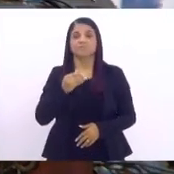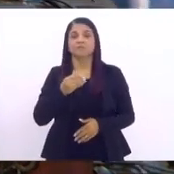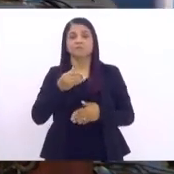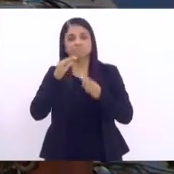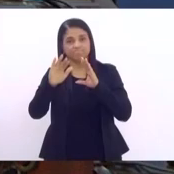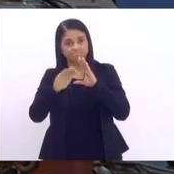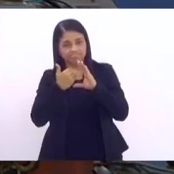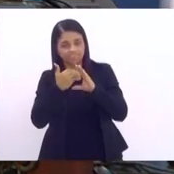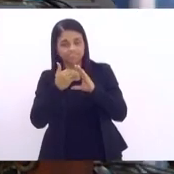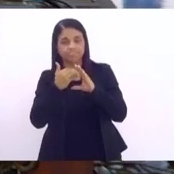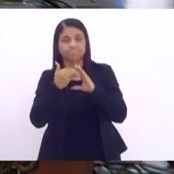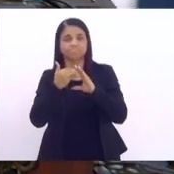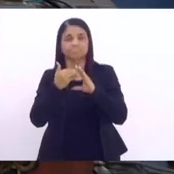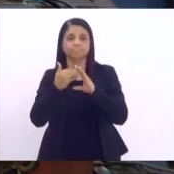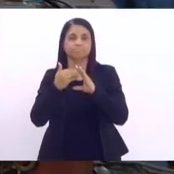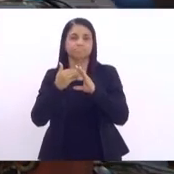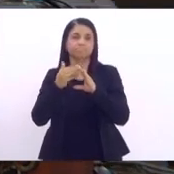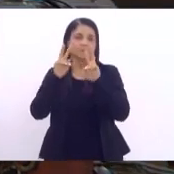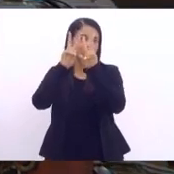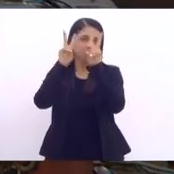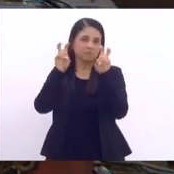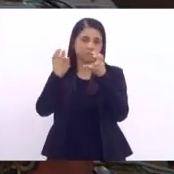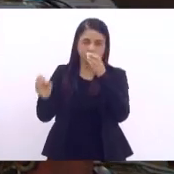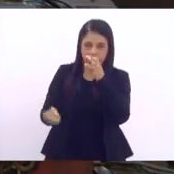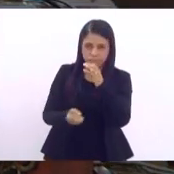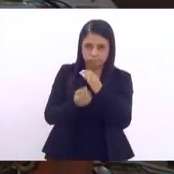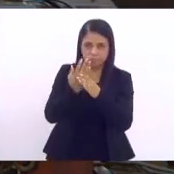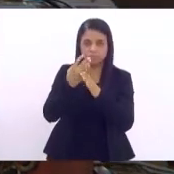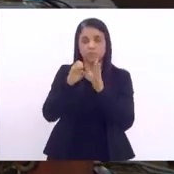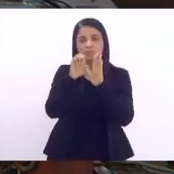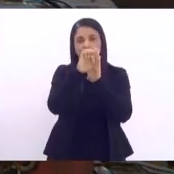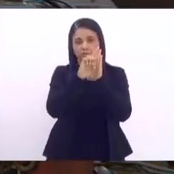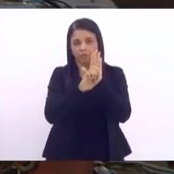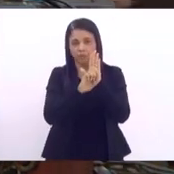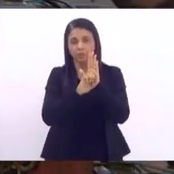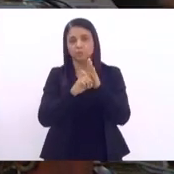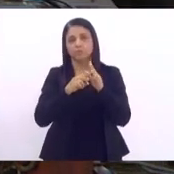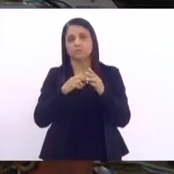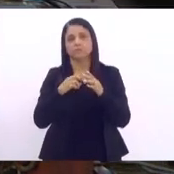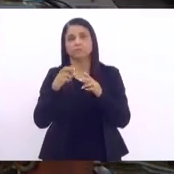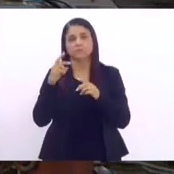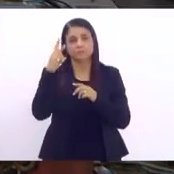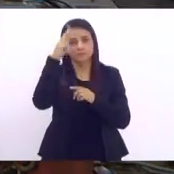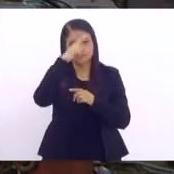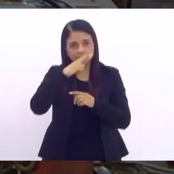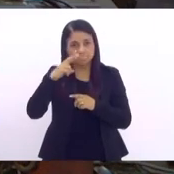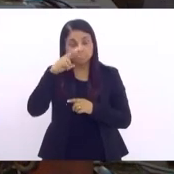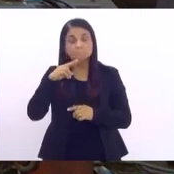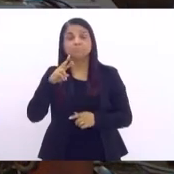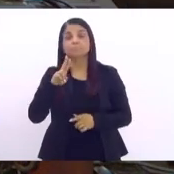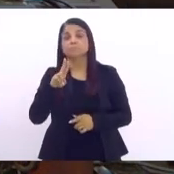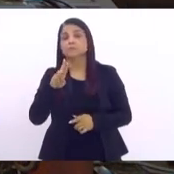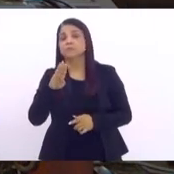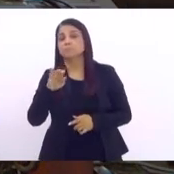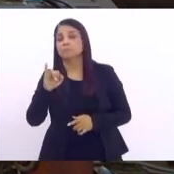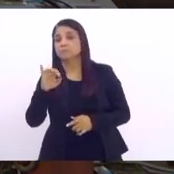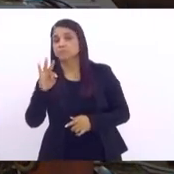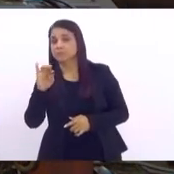dispondo sobre a criação do Estatuto das Blitzes, pendendo de parecer da Comissão de Indicações